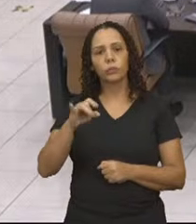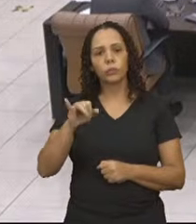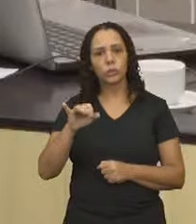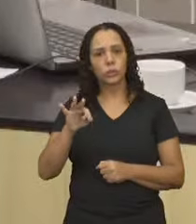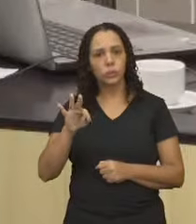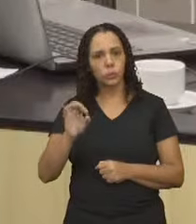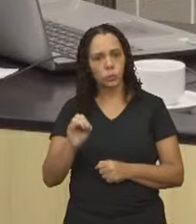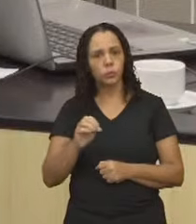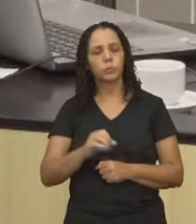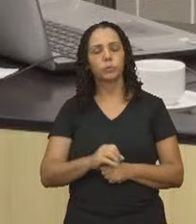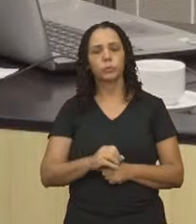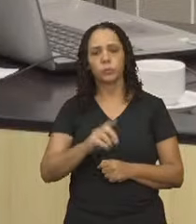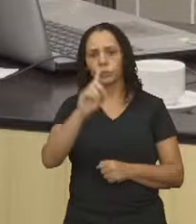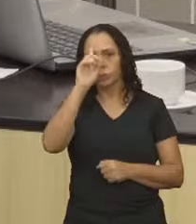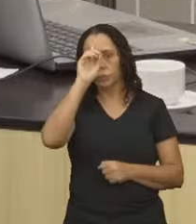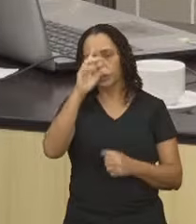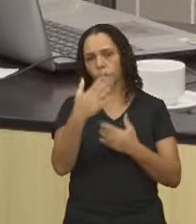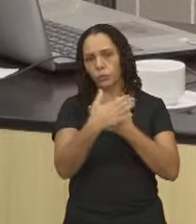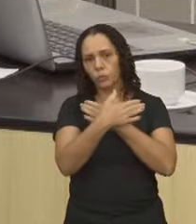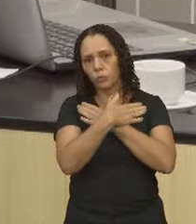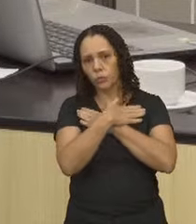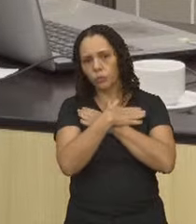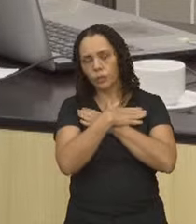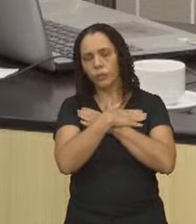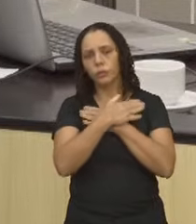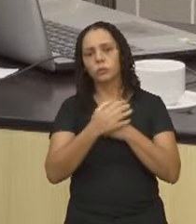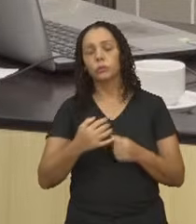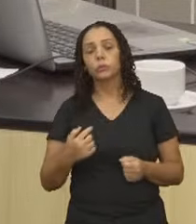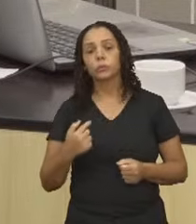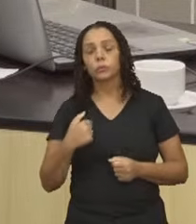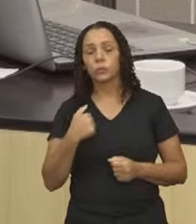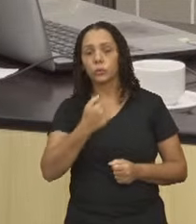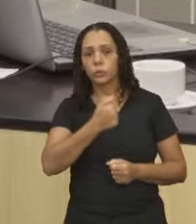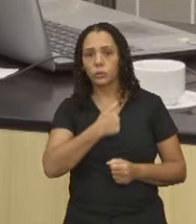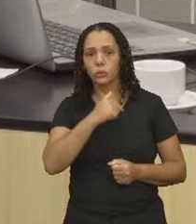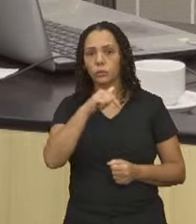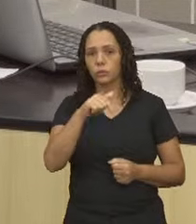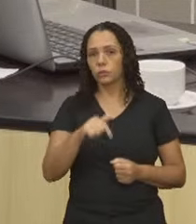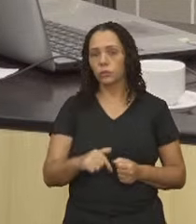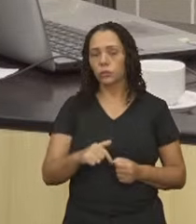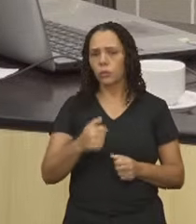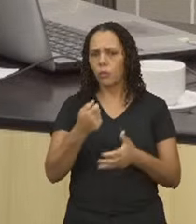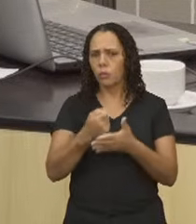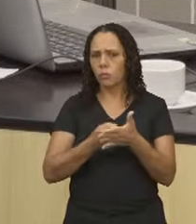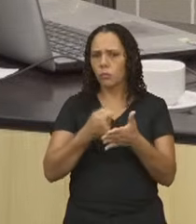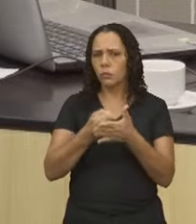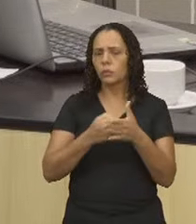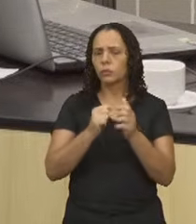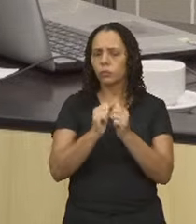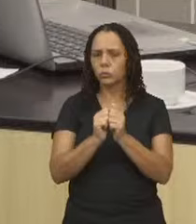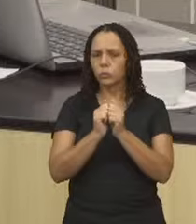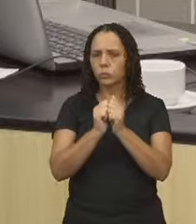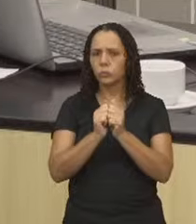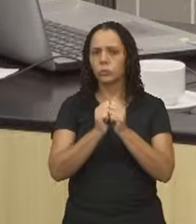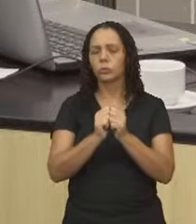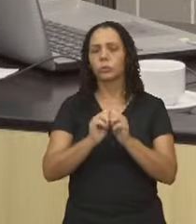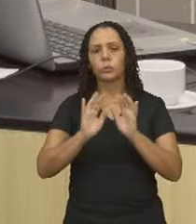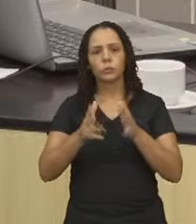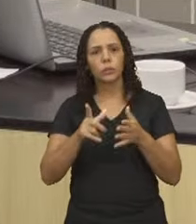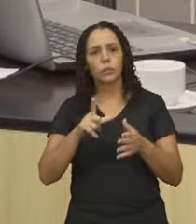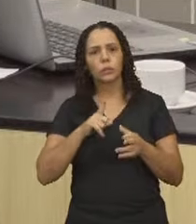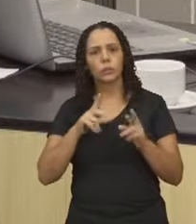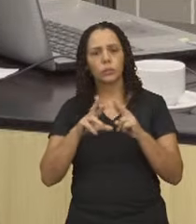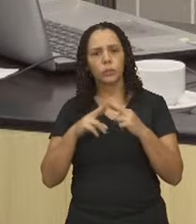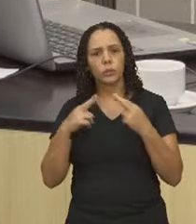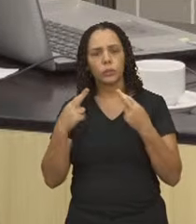abraço. Seu Lencioni, nós estamos aqui batalhando juntos, né? Fiz uma reunião, não